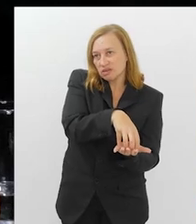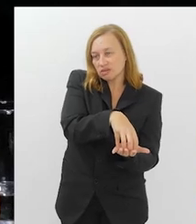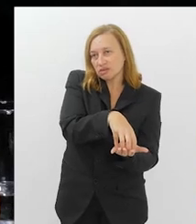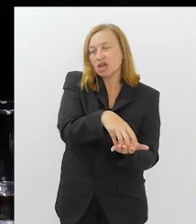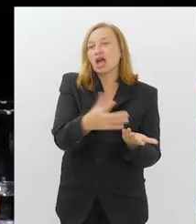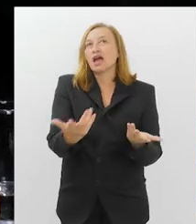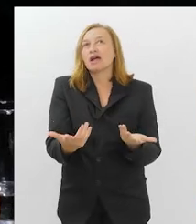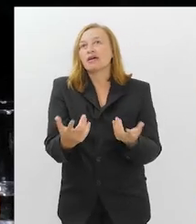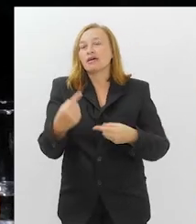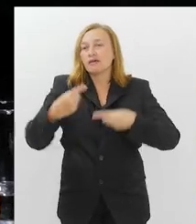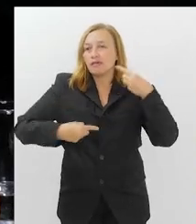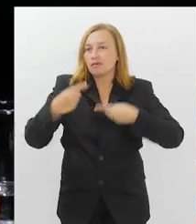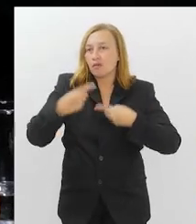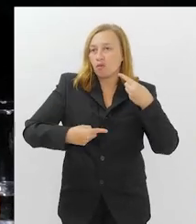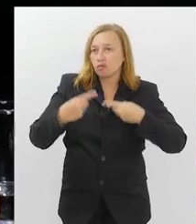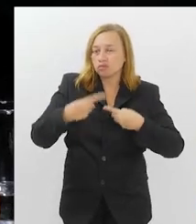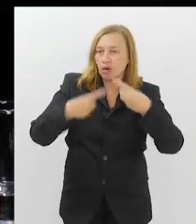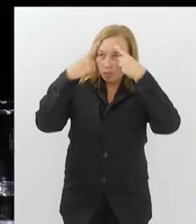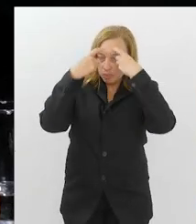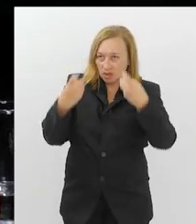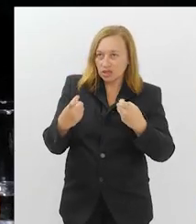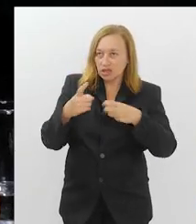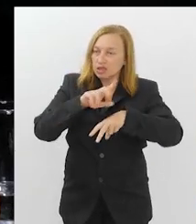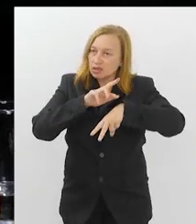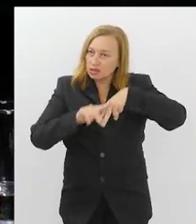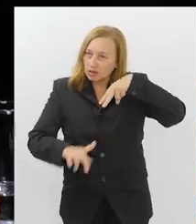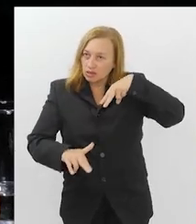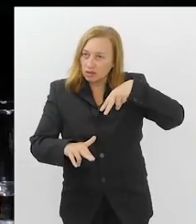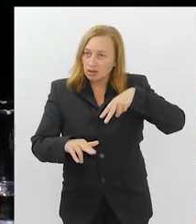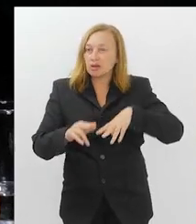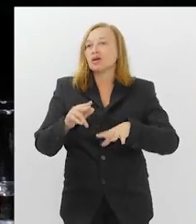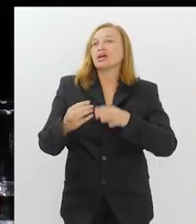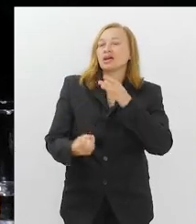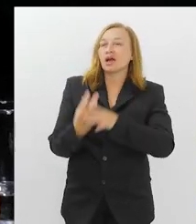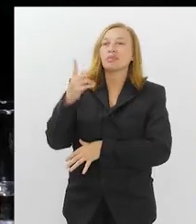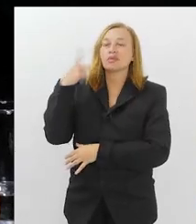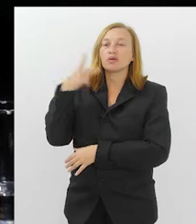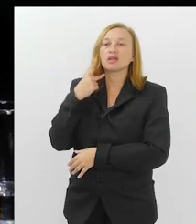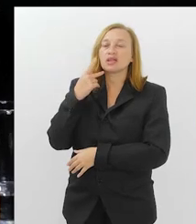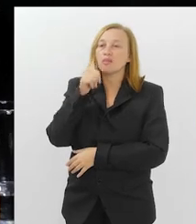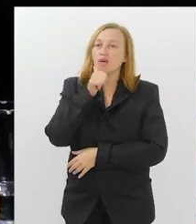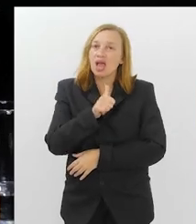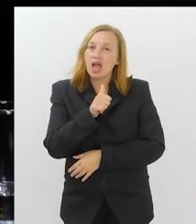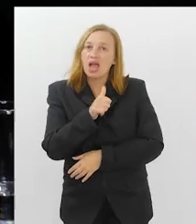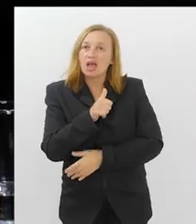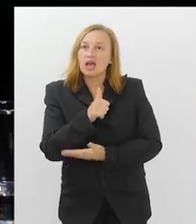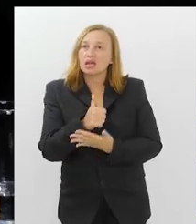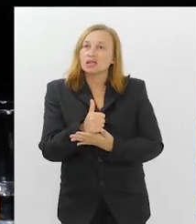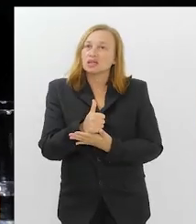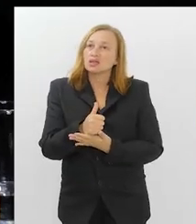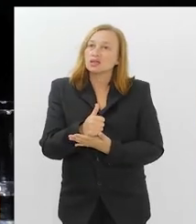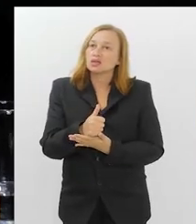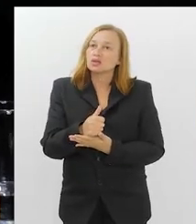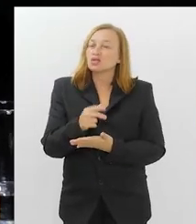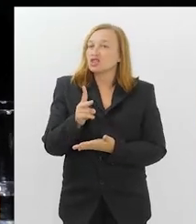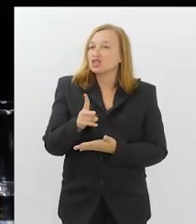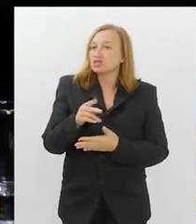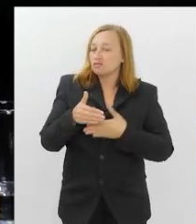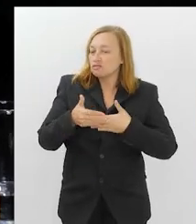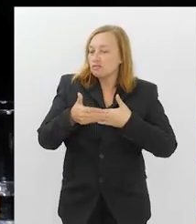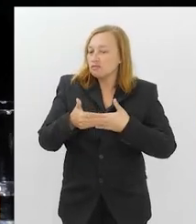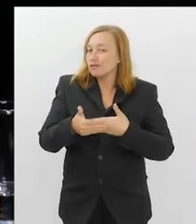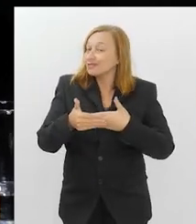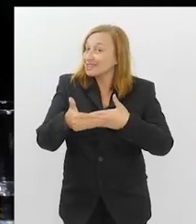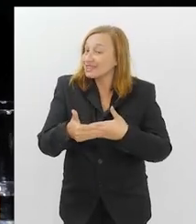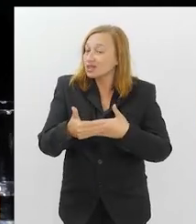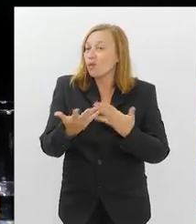Observatório da Violência Política de Gênero da Câmara, instituída pela Procuradoria da Mulher. A gente, na